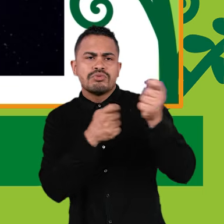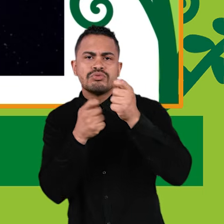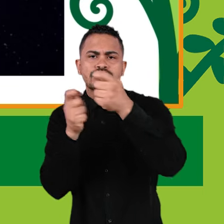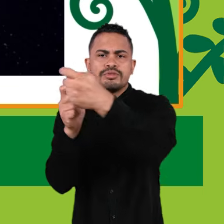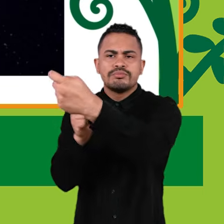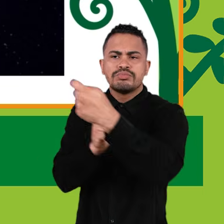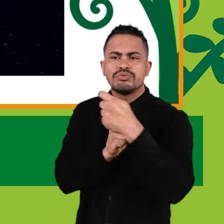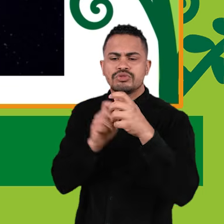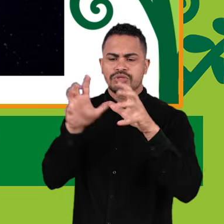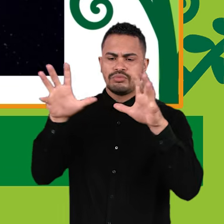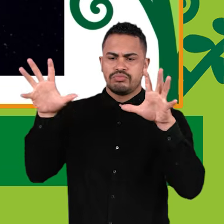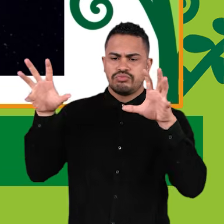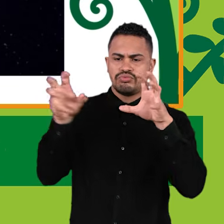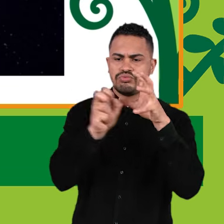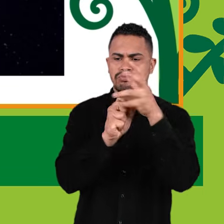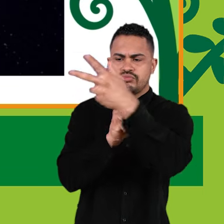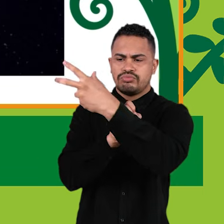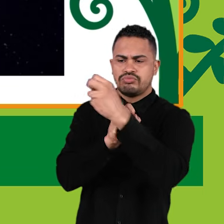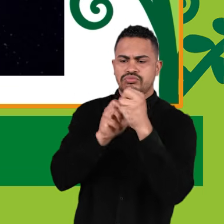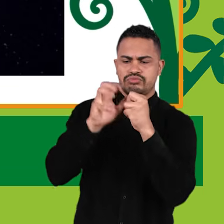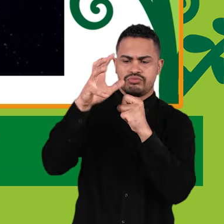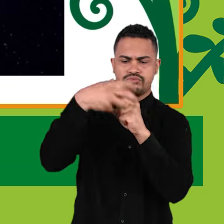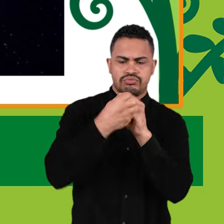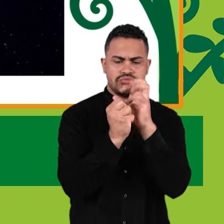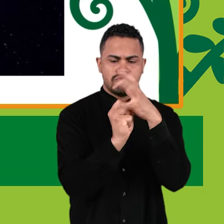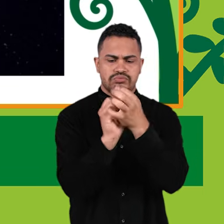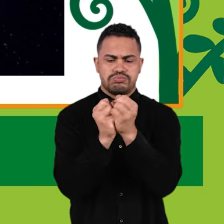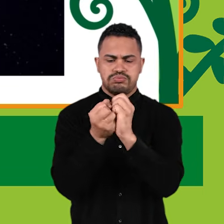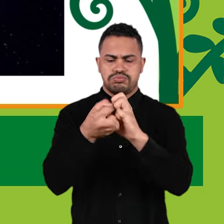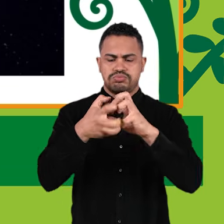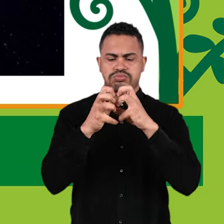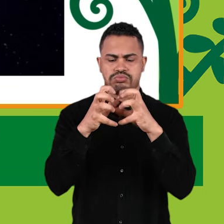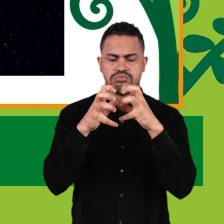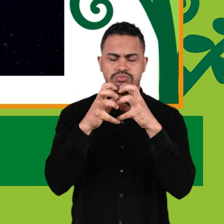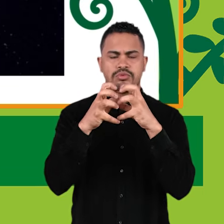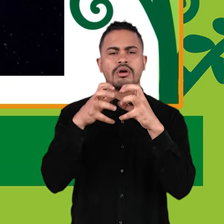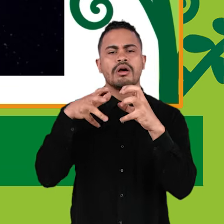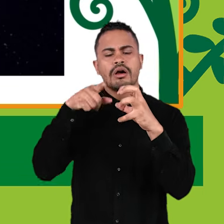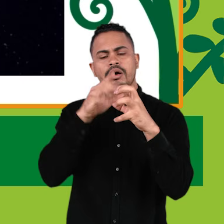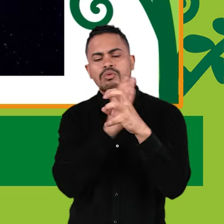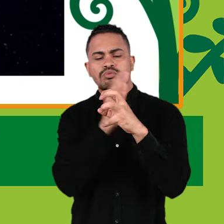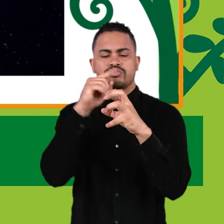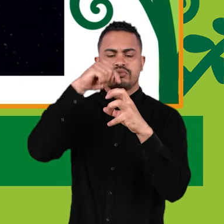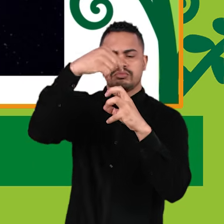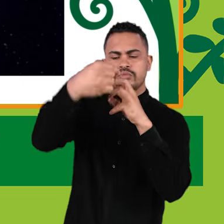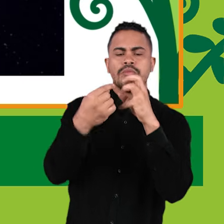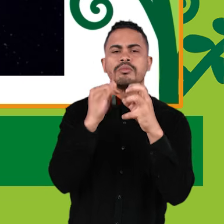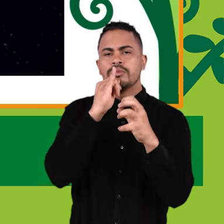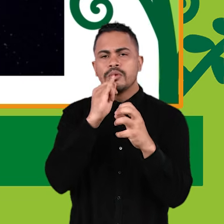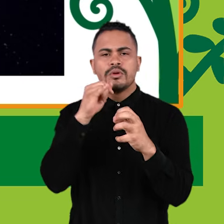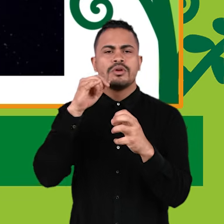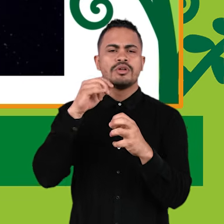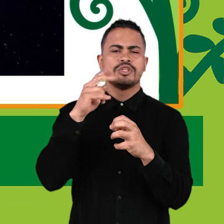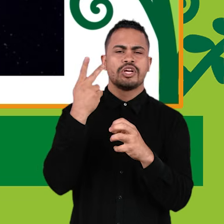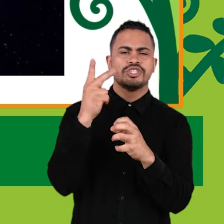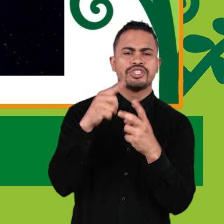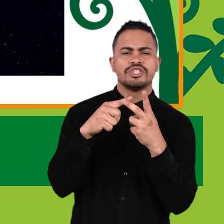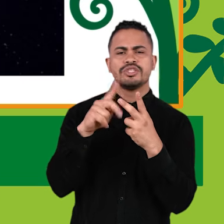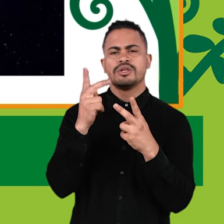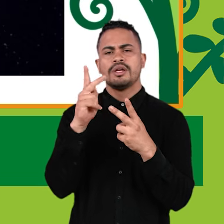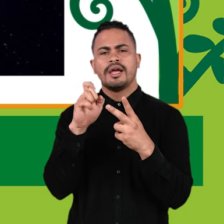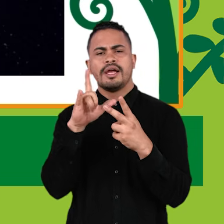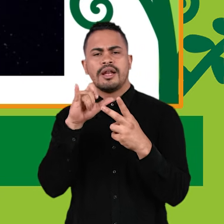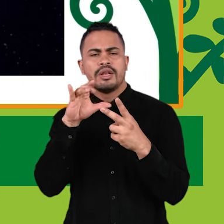esses corpos para si vai aumentando a pressão em alguns pontos por conta de alguns materiais como hidrogênio e hélio. Você vai ter